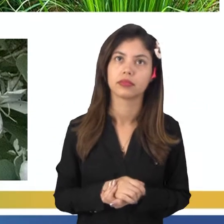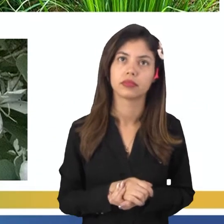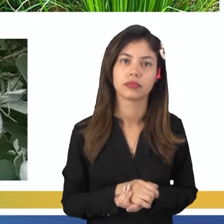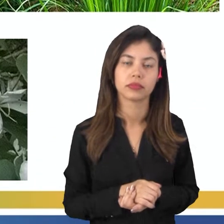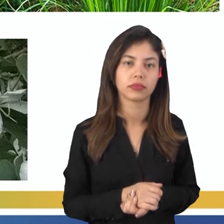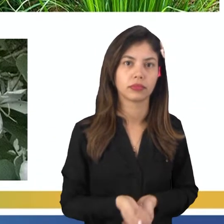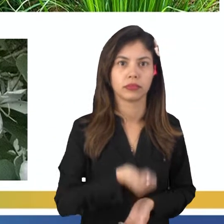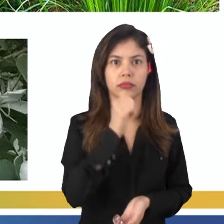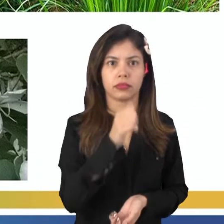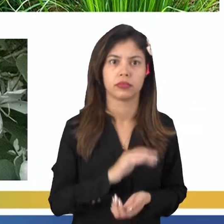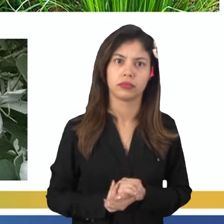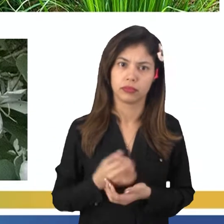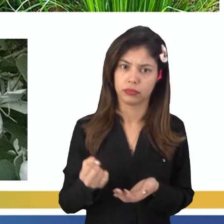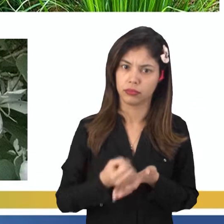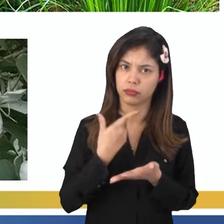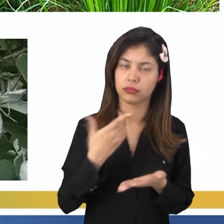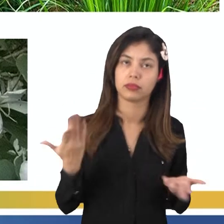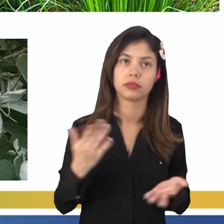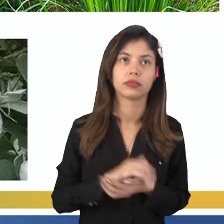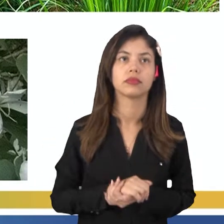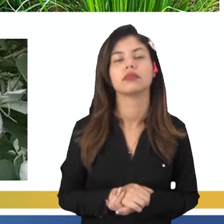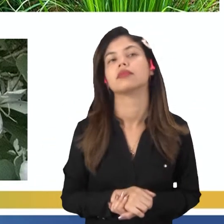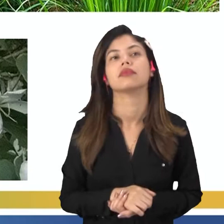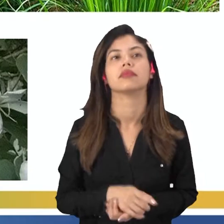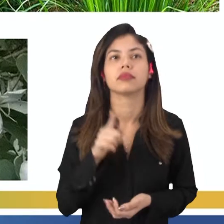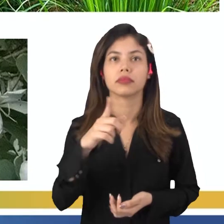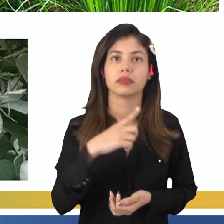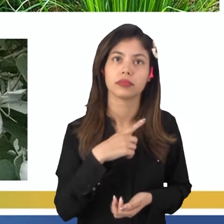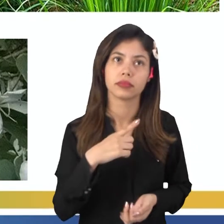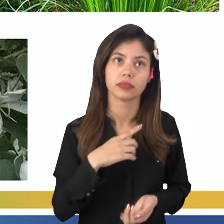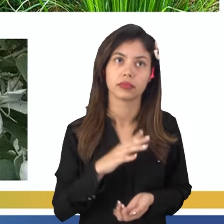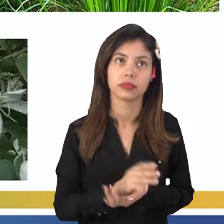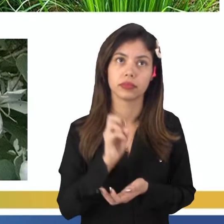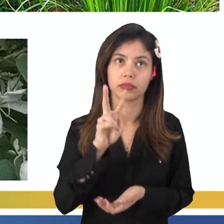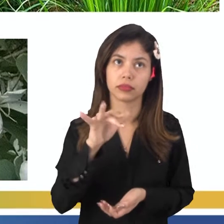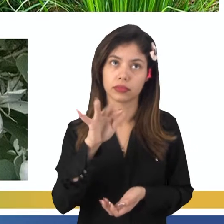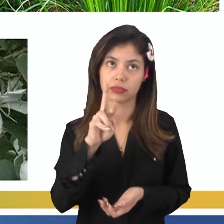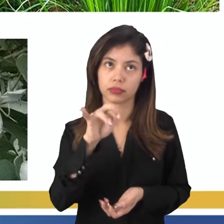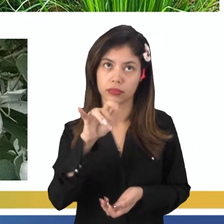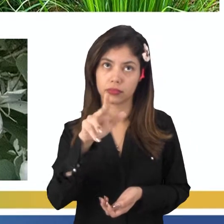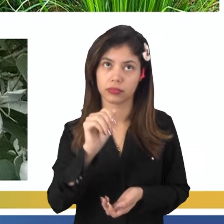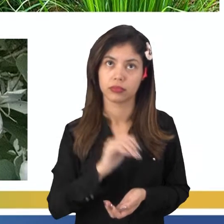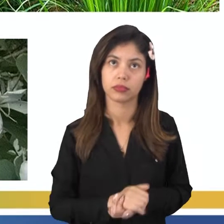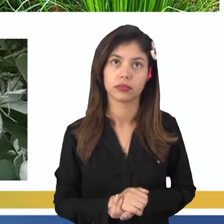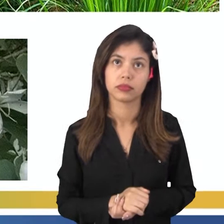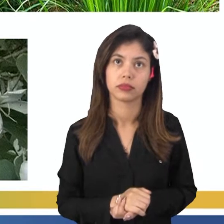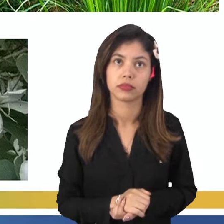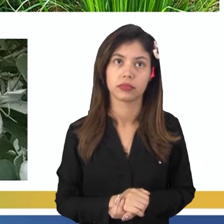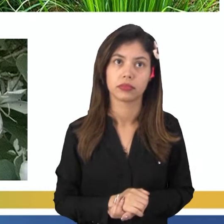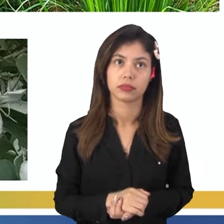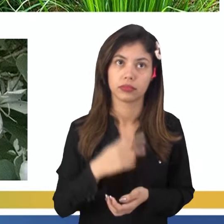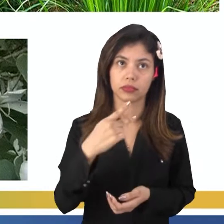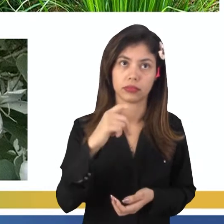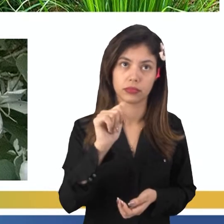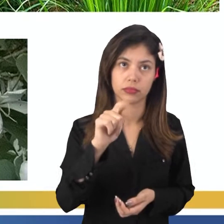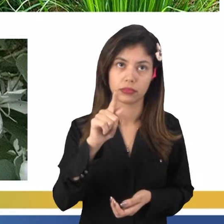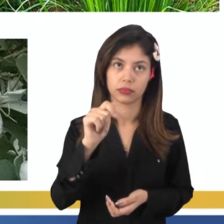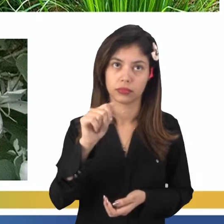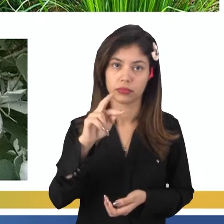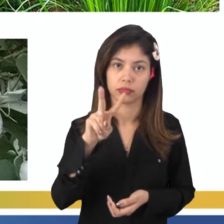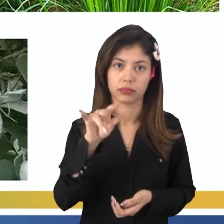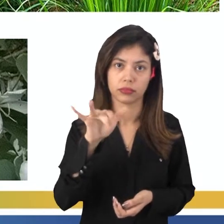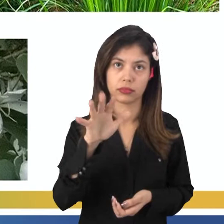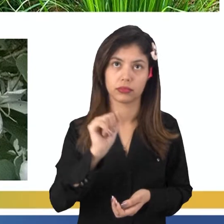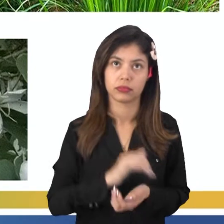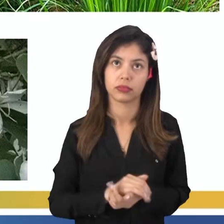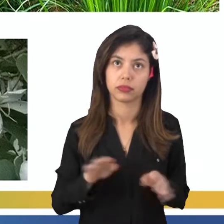intoxicar tomando um remédio que eu vou estar falando aqui. Mas nós temos aí a erva baleeira, a pata de vaca